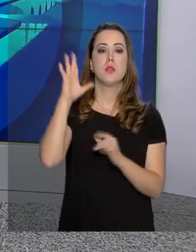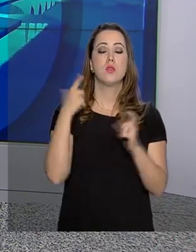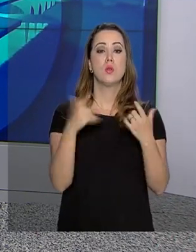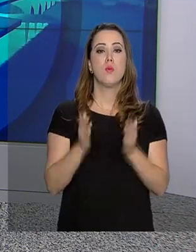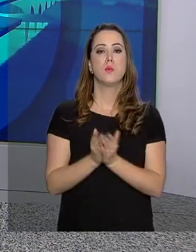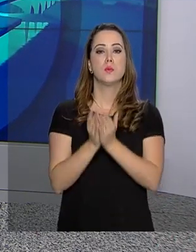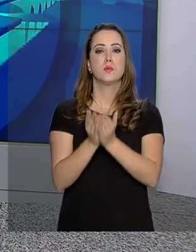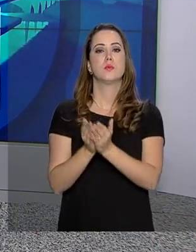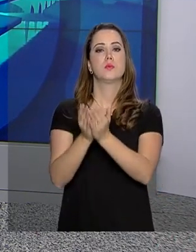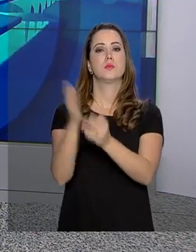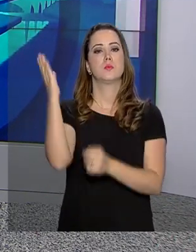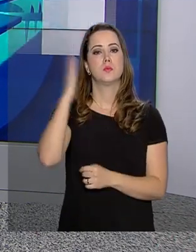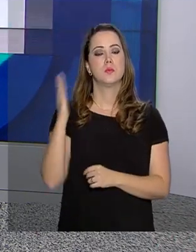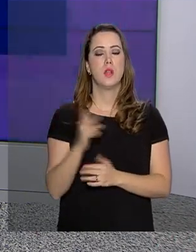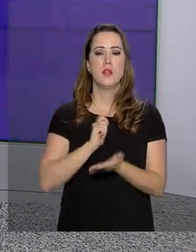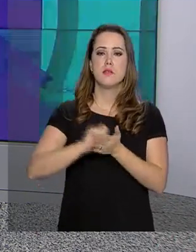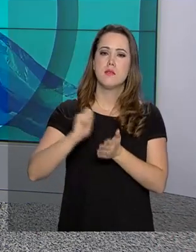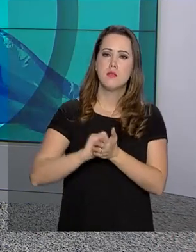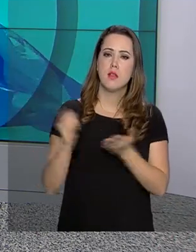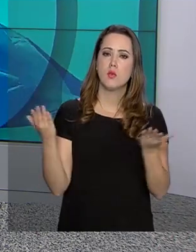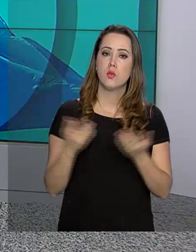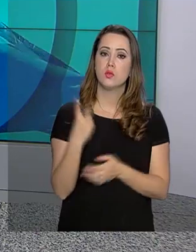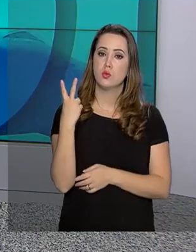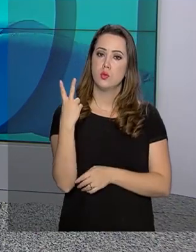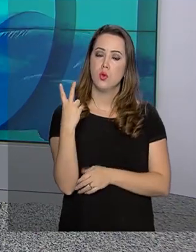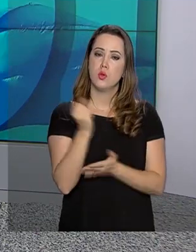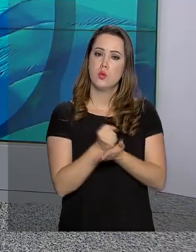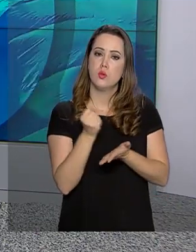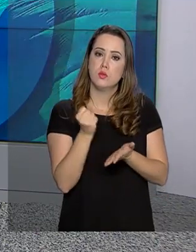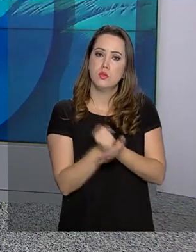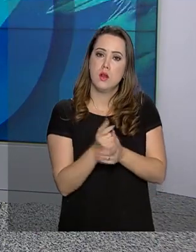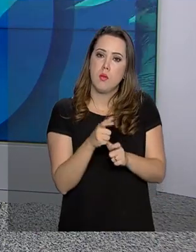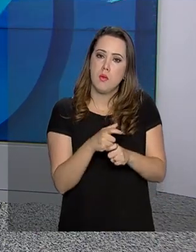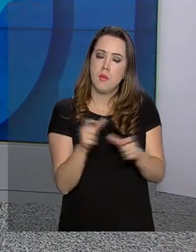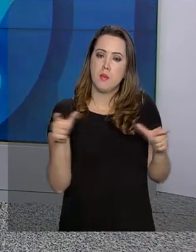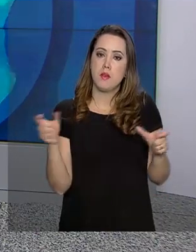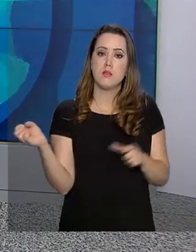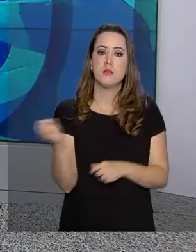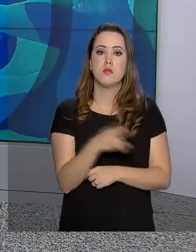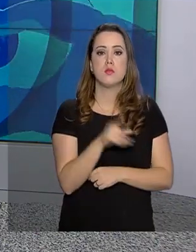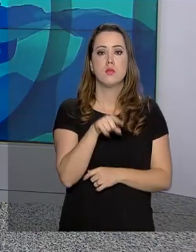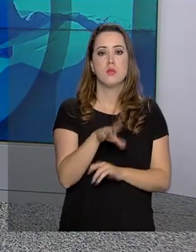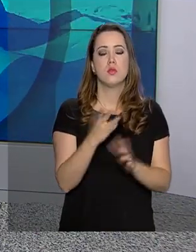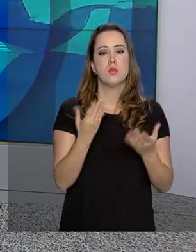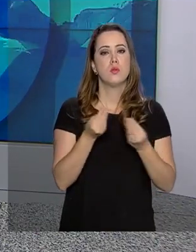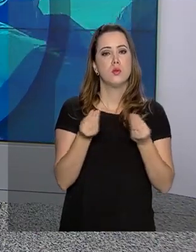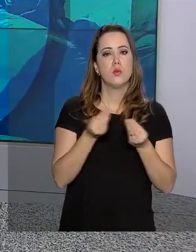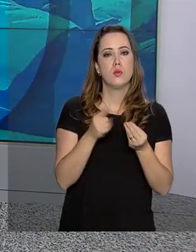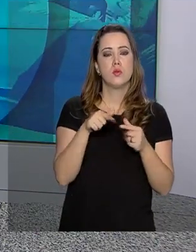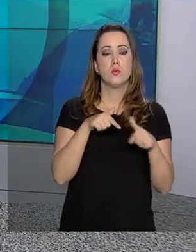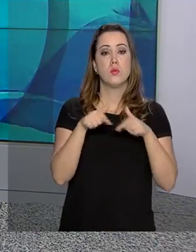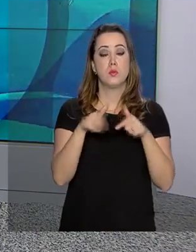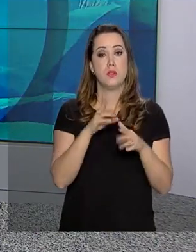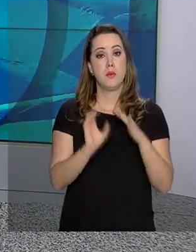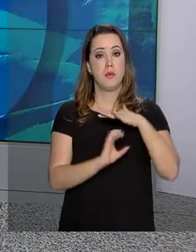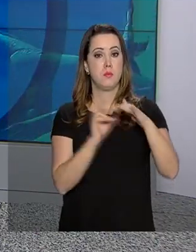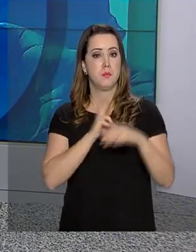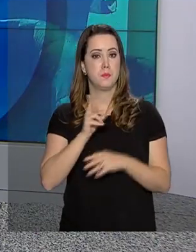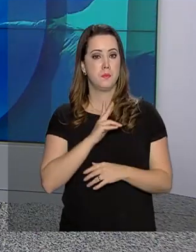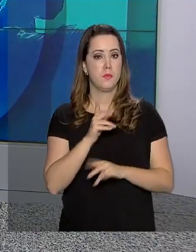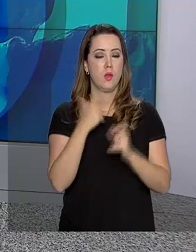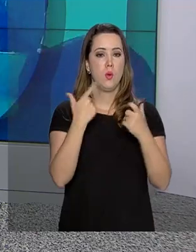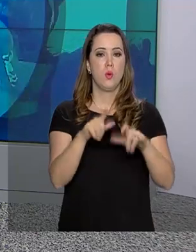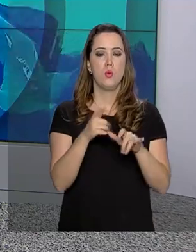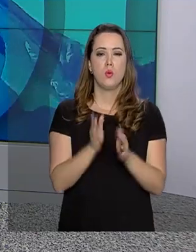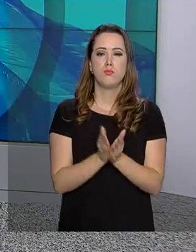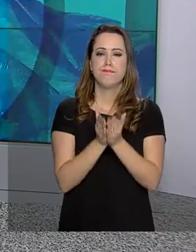p brasileiros foram assinados hoje dois contratos para ampliar e modernizar por meio da iniciativa privada os